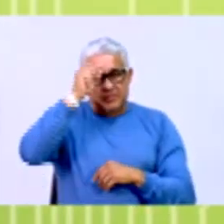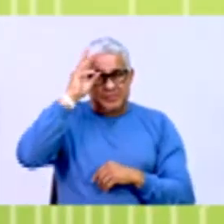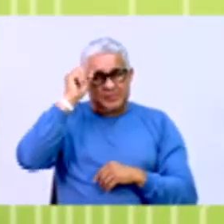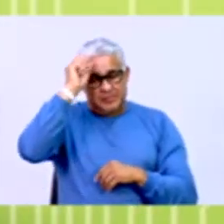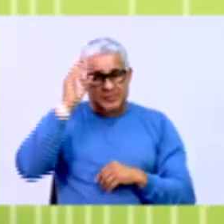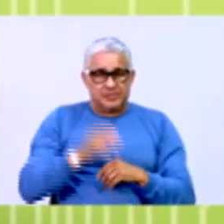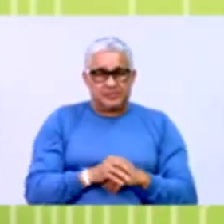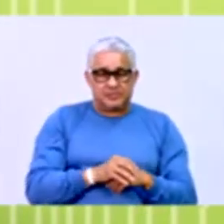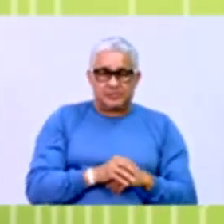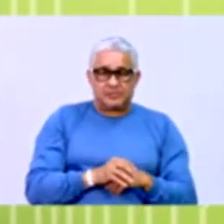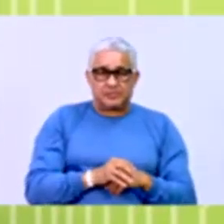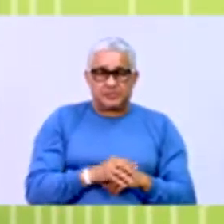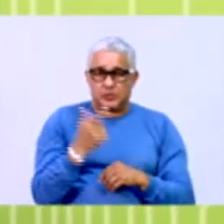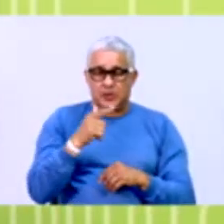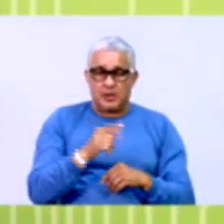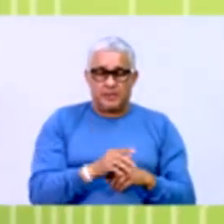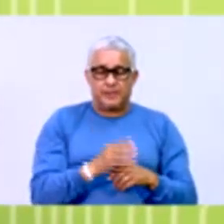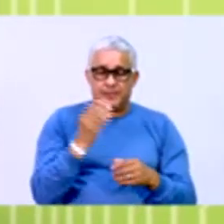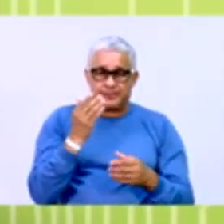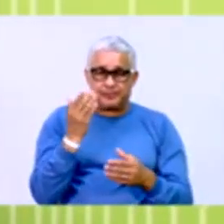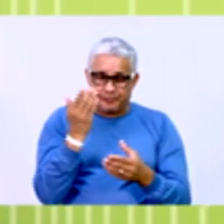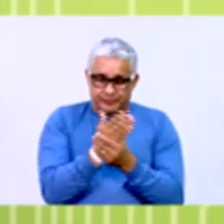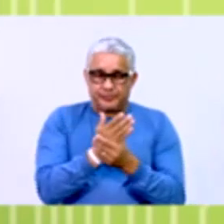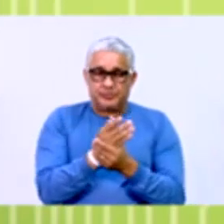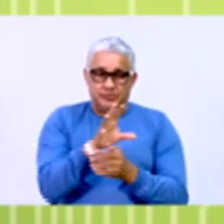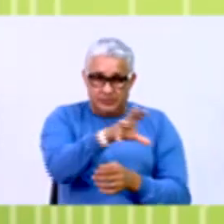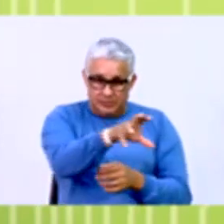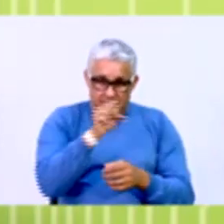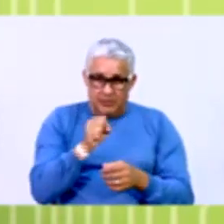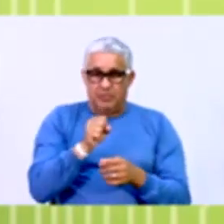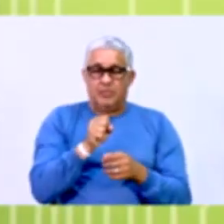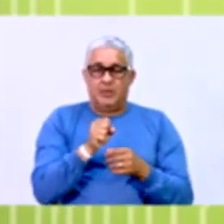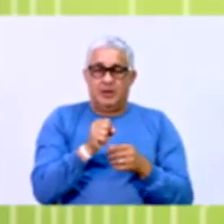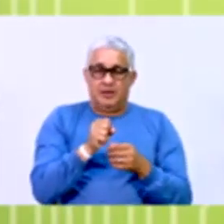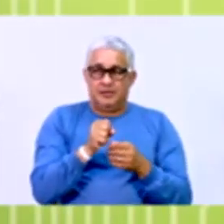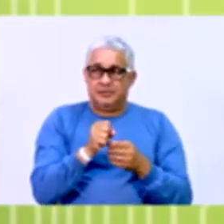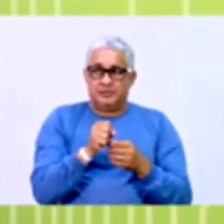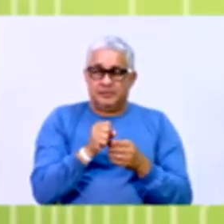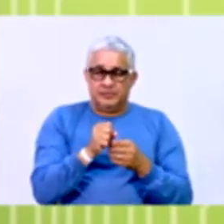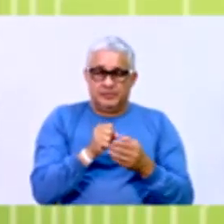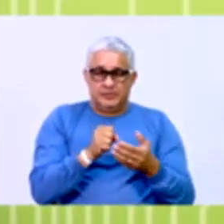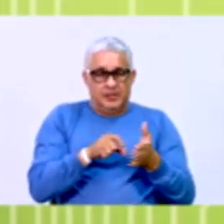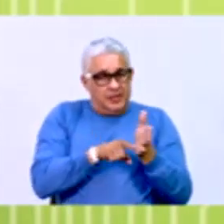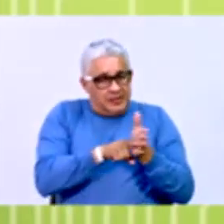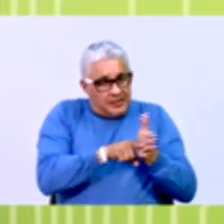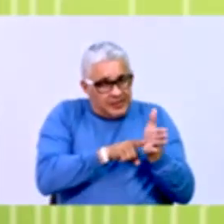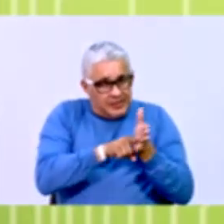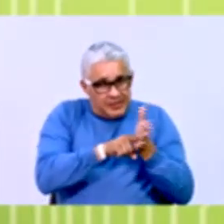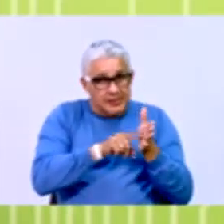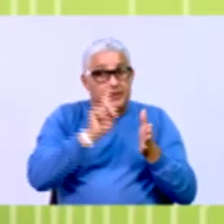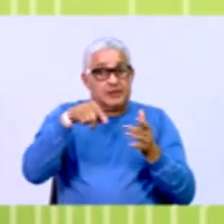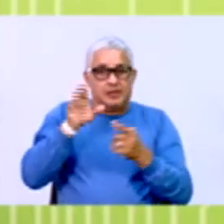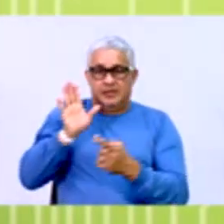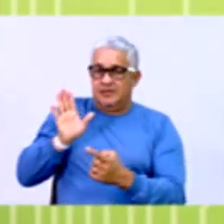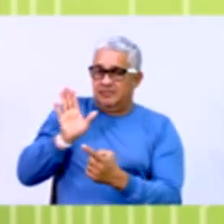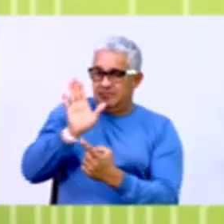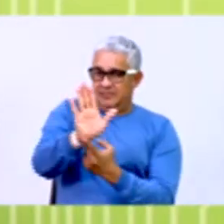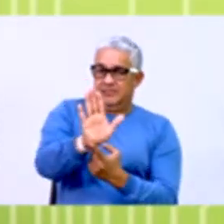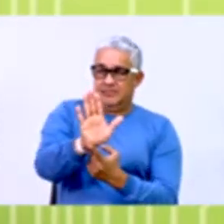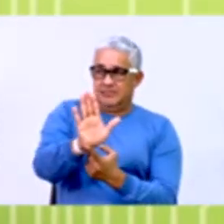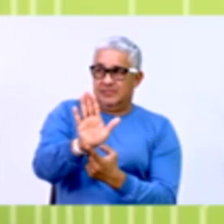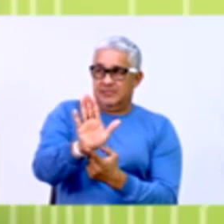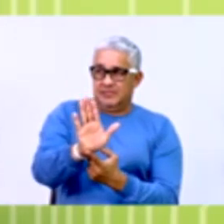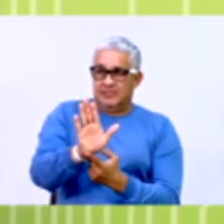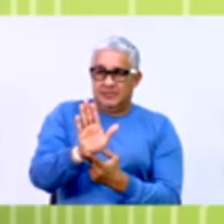cada um dos processos. Então, vai pegar aqueles processos, vai trazer à tona, vai mostrar, né? E